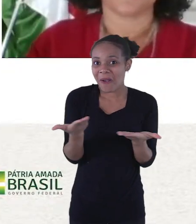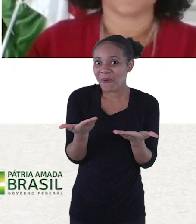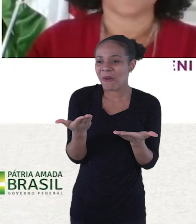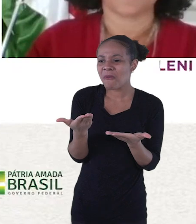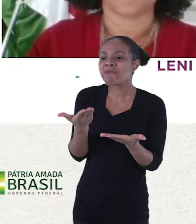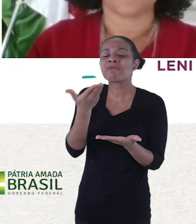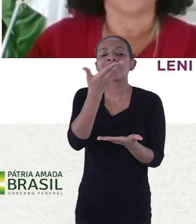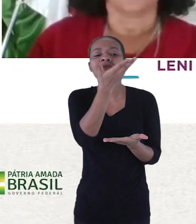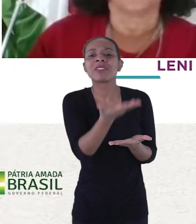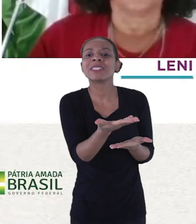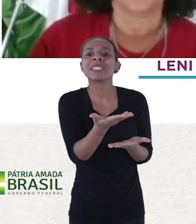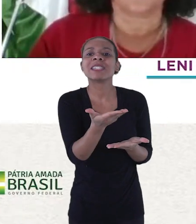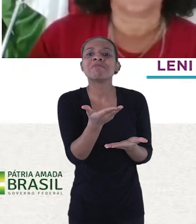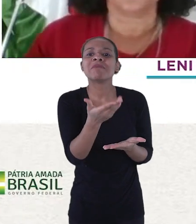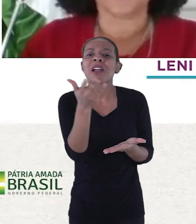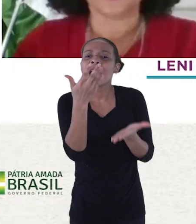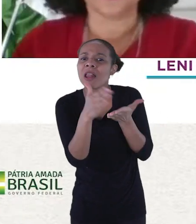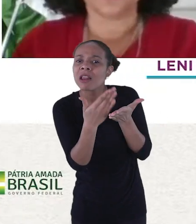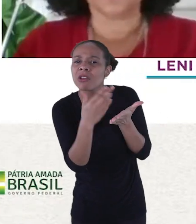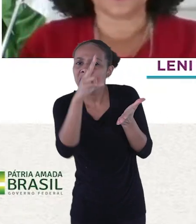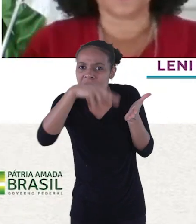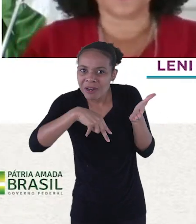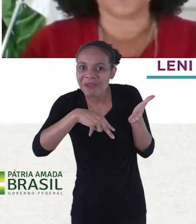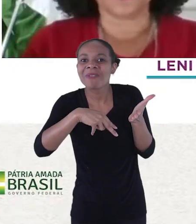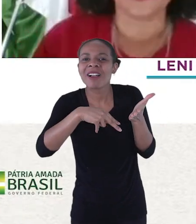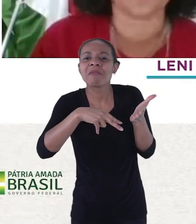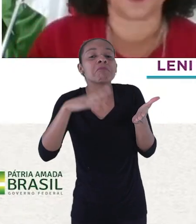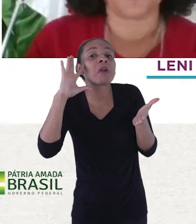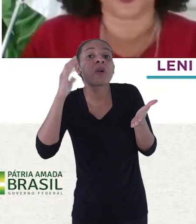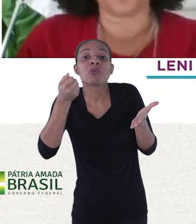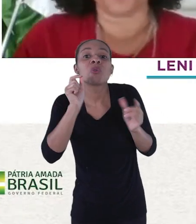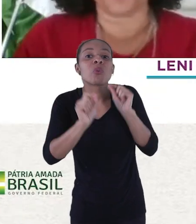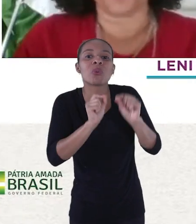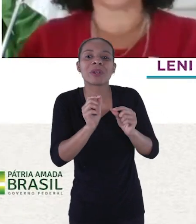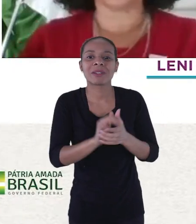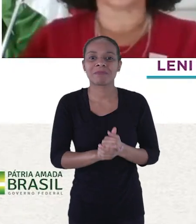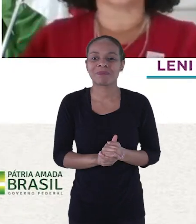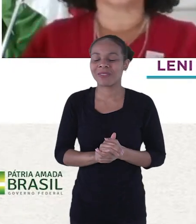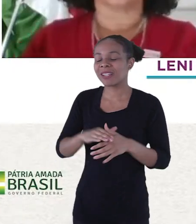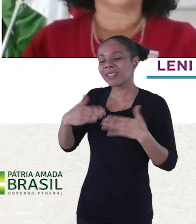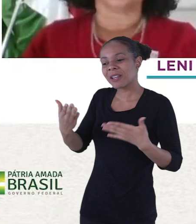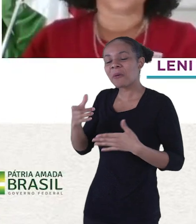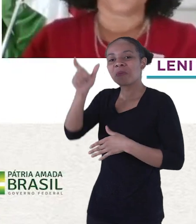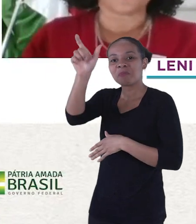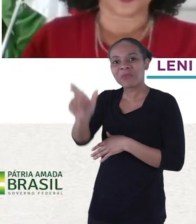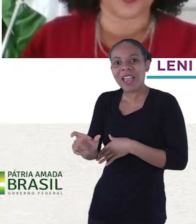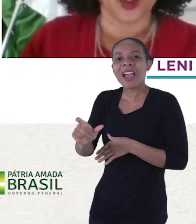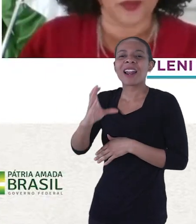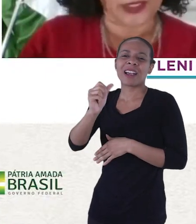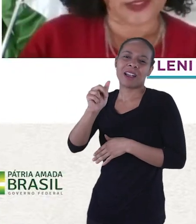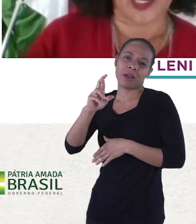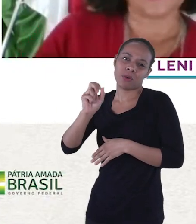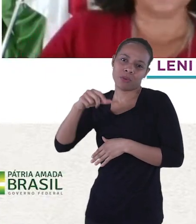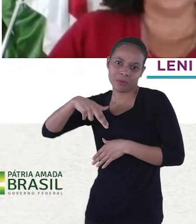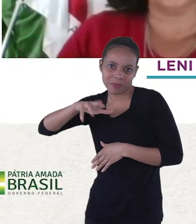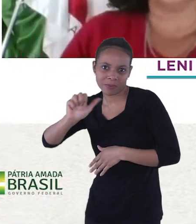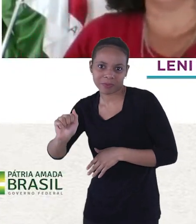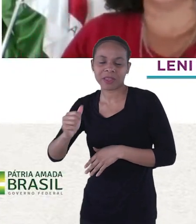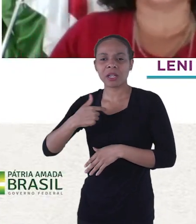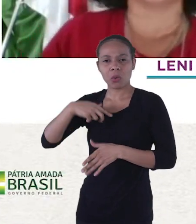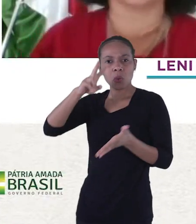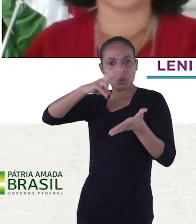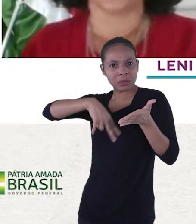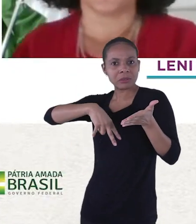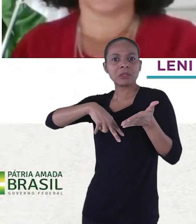você achou? A Carolina, eu a conheci, para falar um pouco da história, quando eu estava fazendo o meu